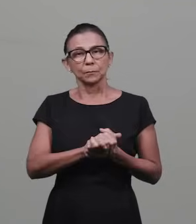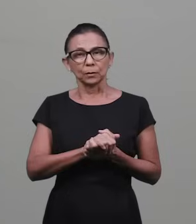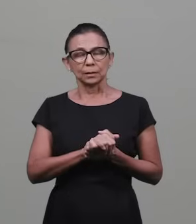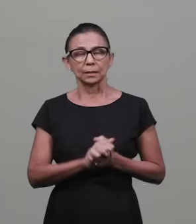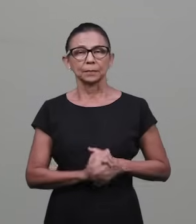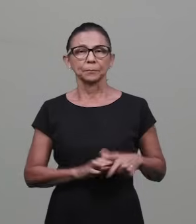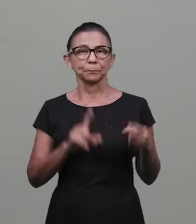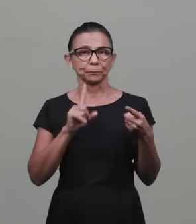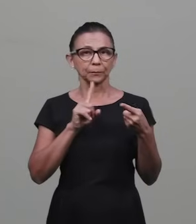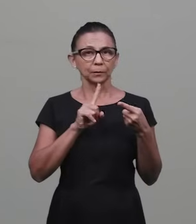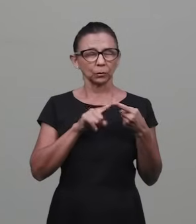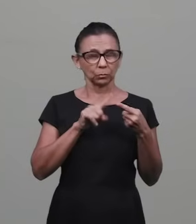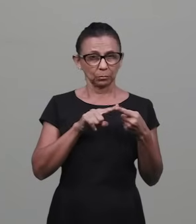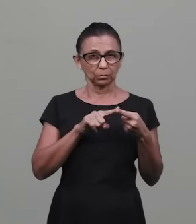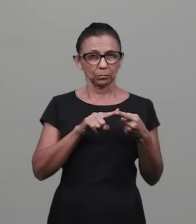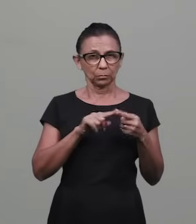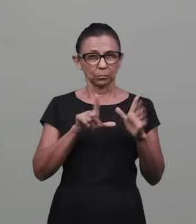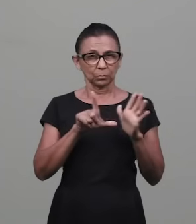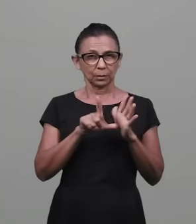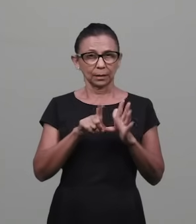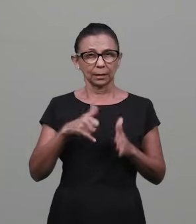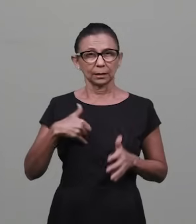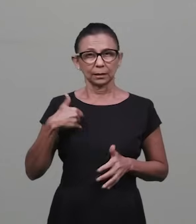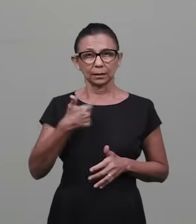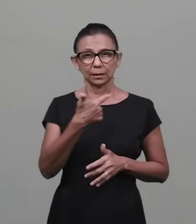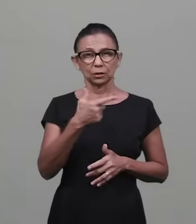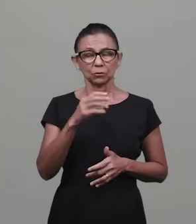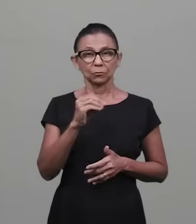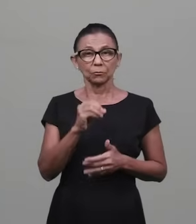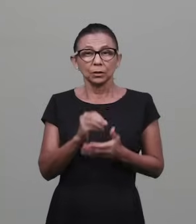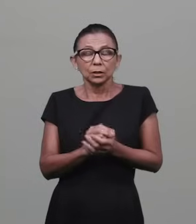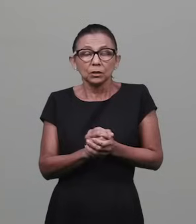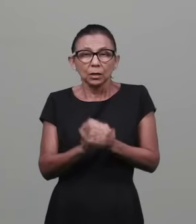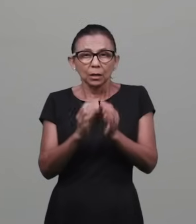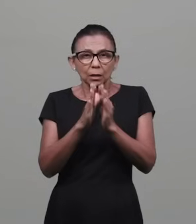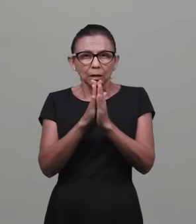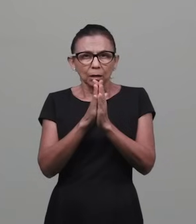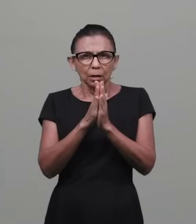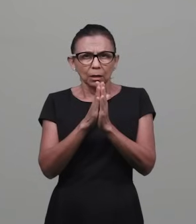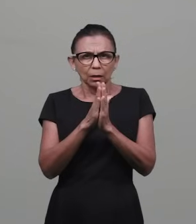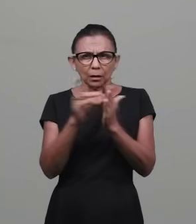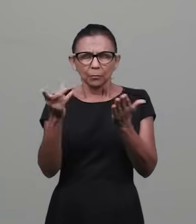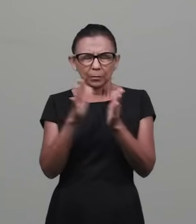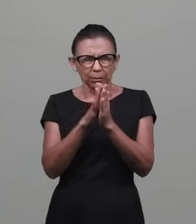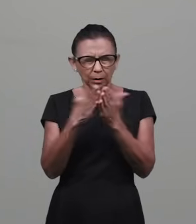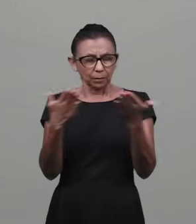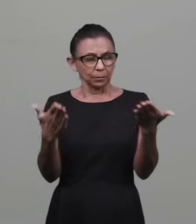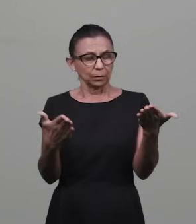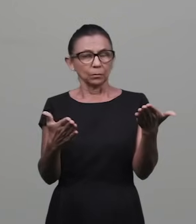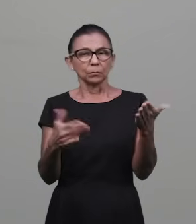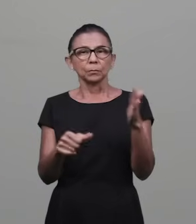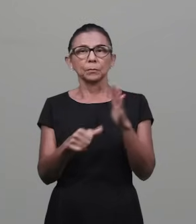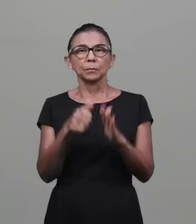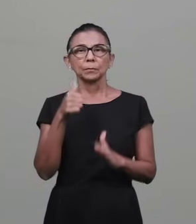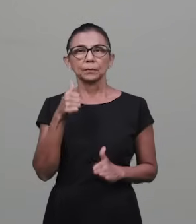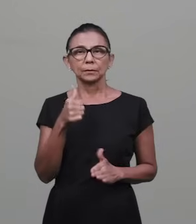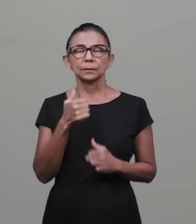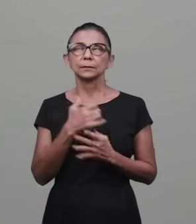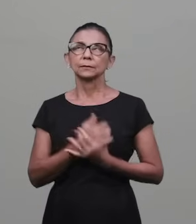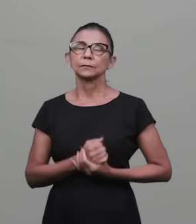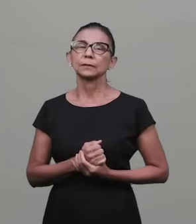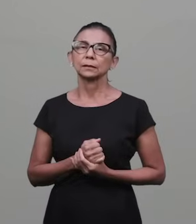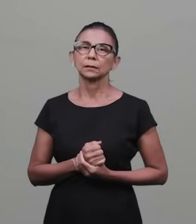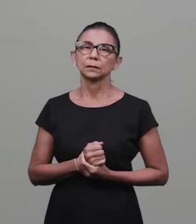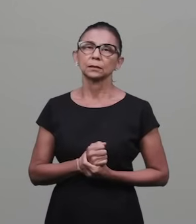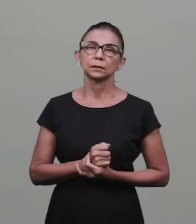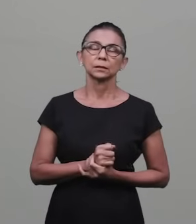Lutero, ele aos 20 anos, que ele, primeira vez, abriu a Bíblia, para conhecer a Bíblia, né? E Lutero, ele falava